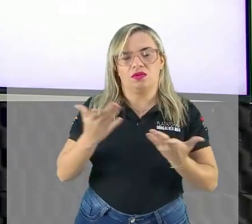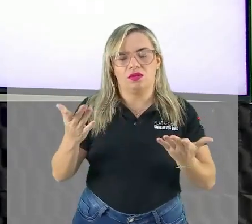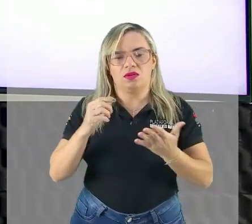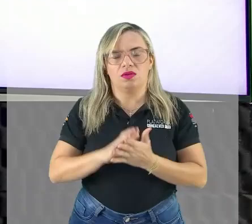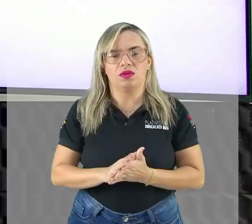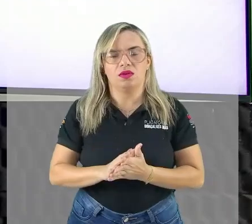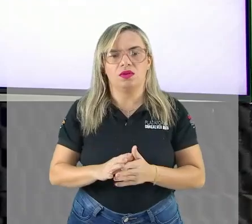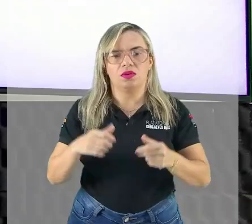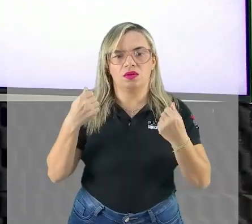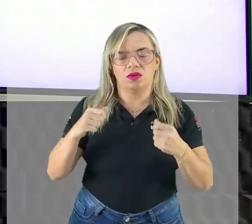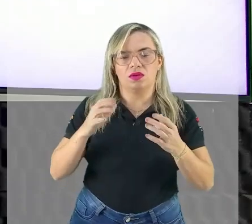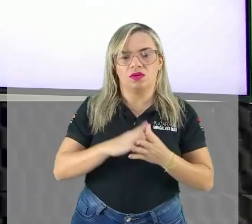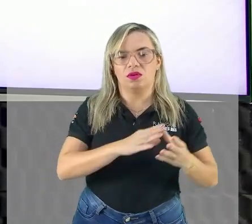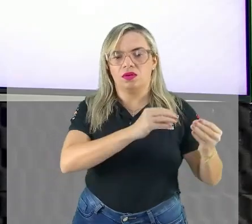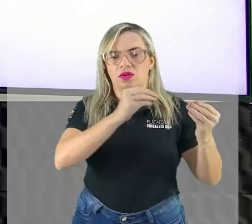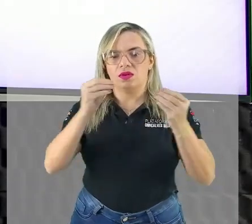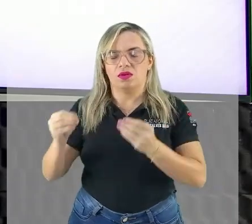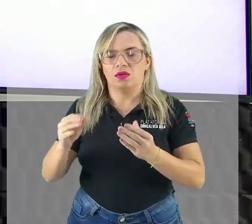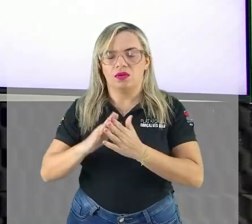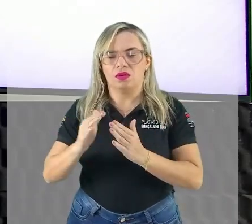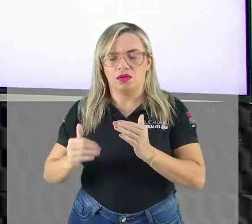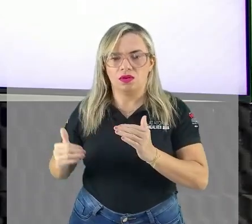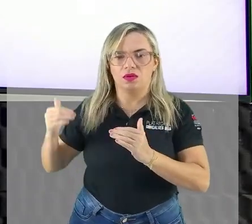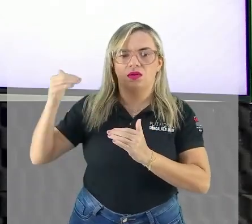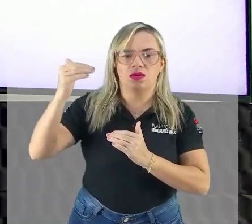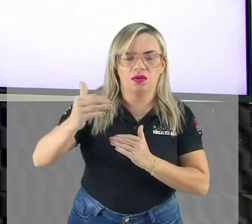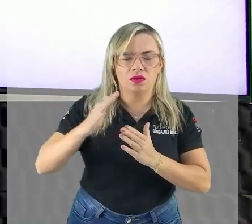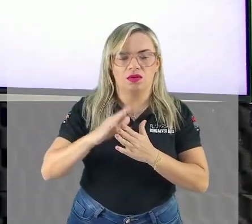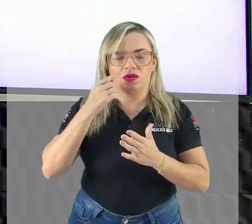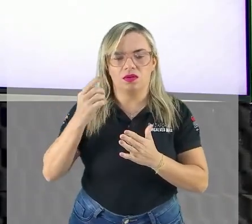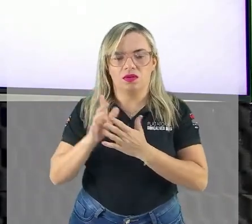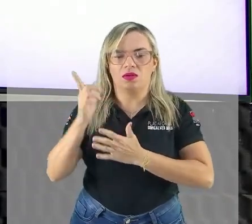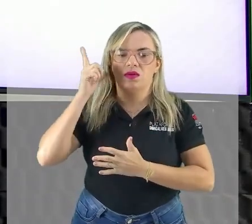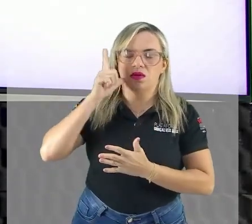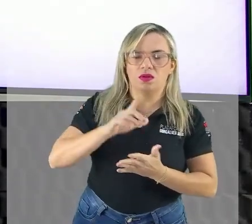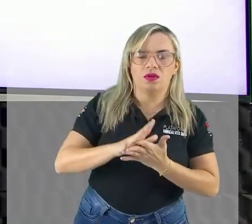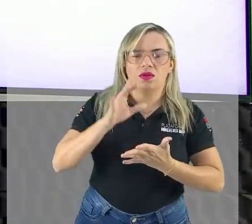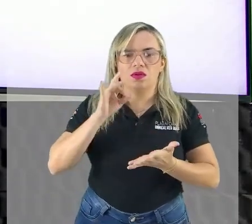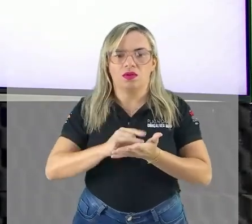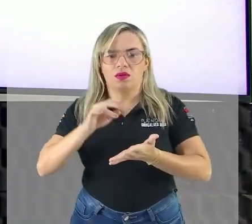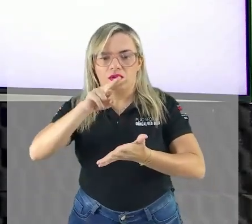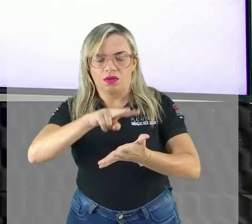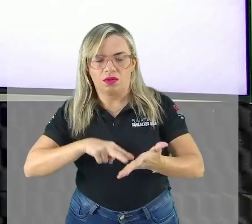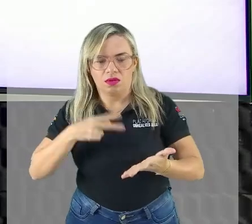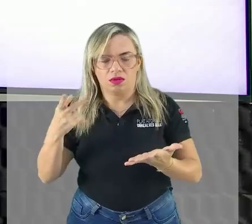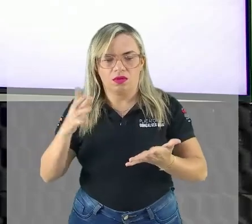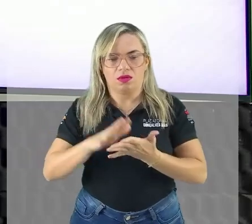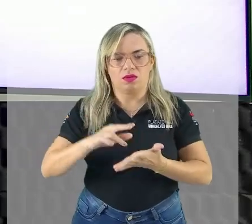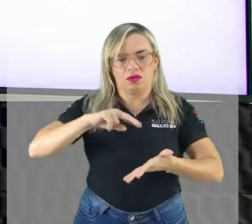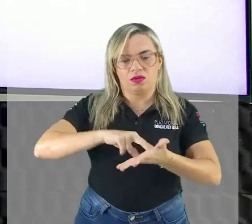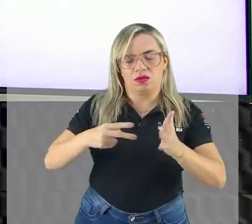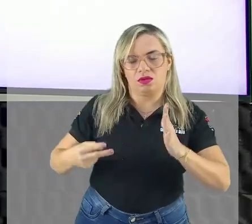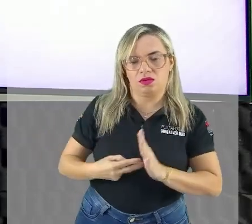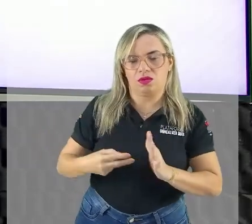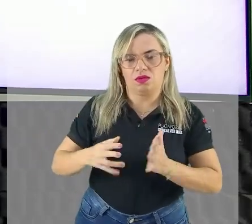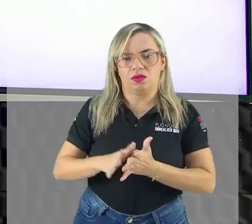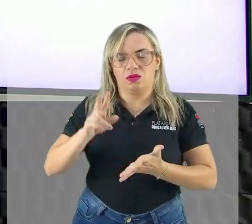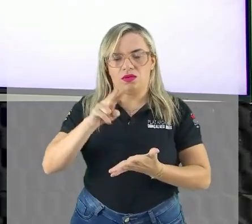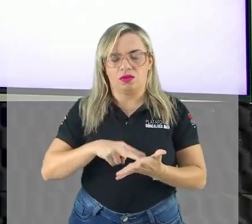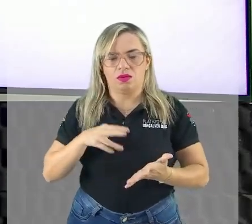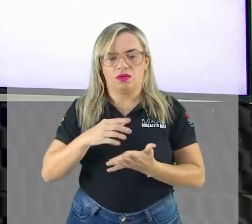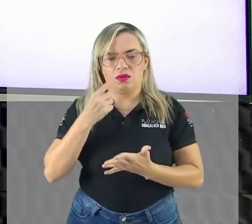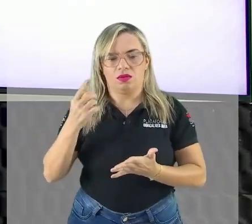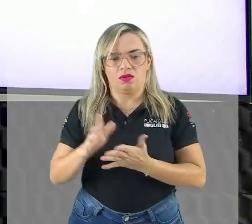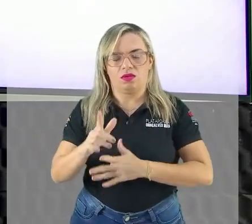o aluno ultrapasse isso e ele, de fato, consiga fazer a leitura e dar sentido ao que é lido.